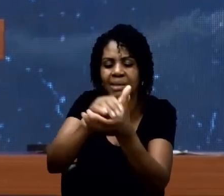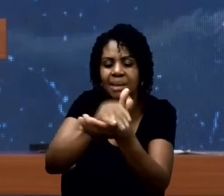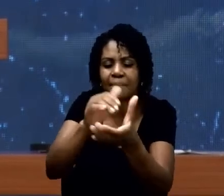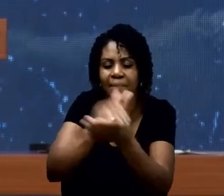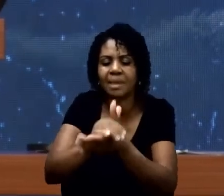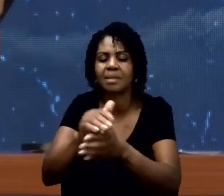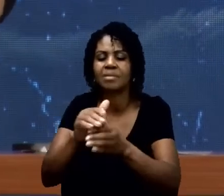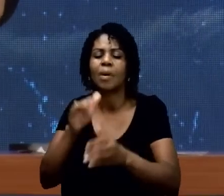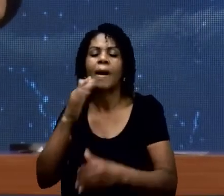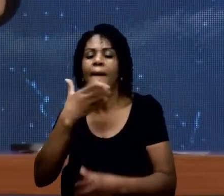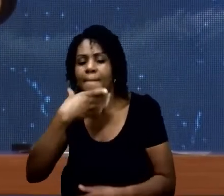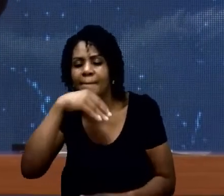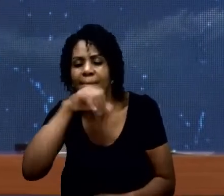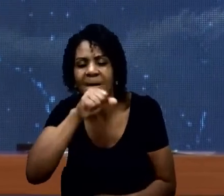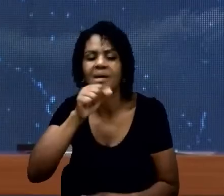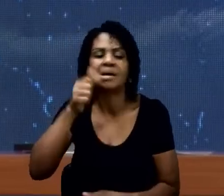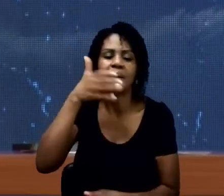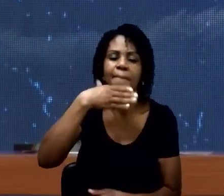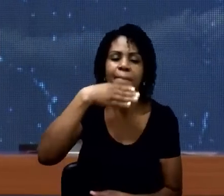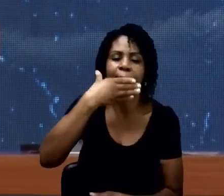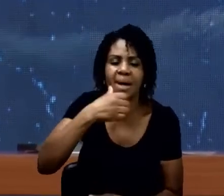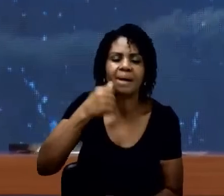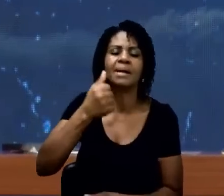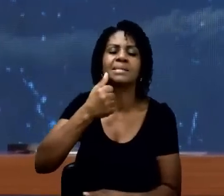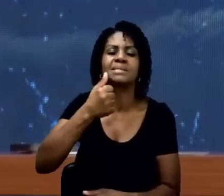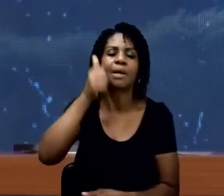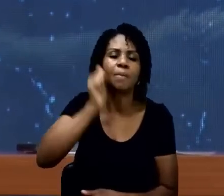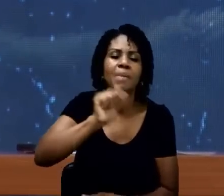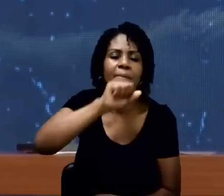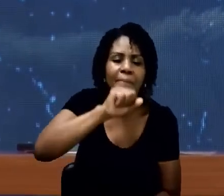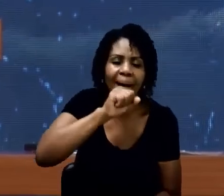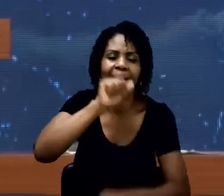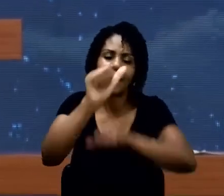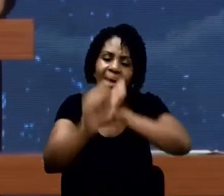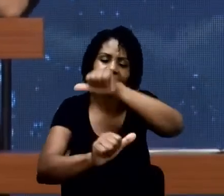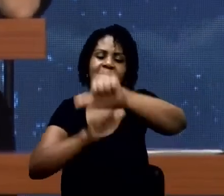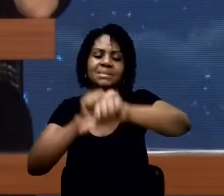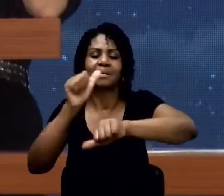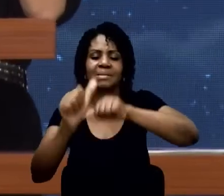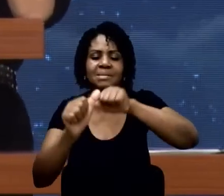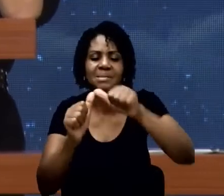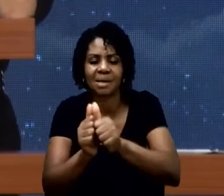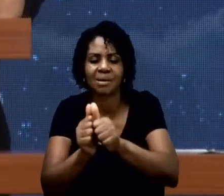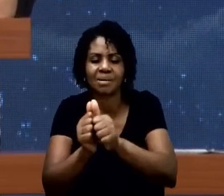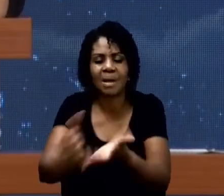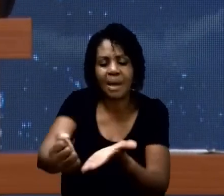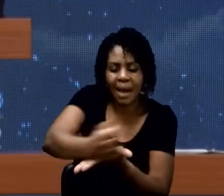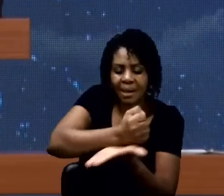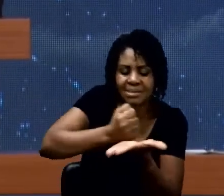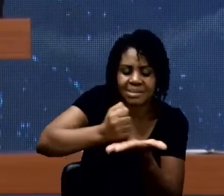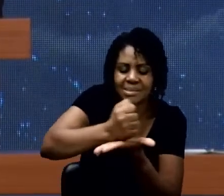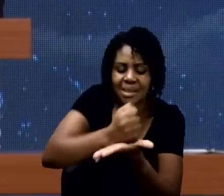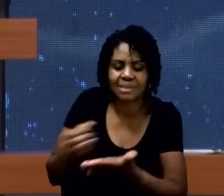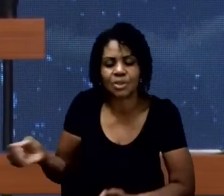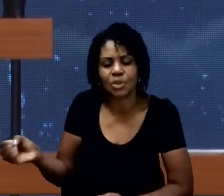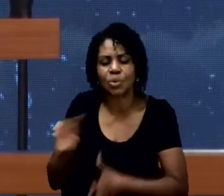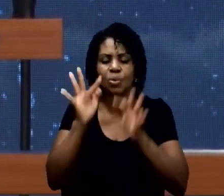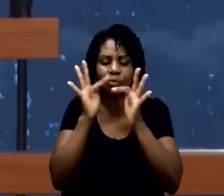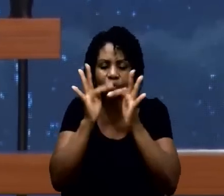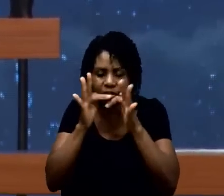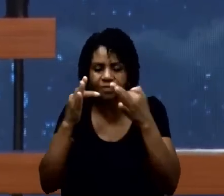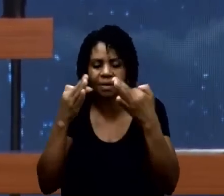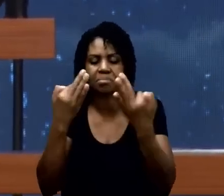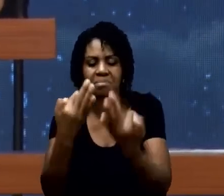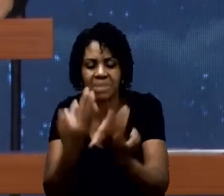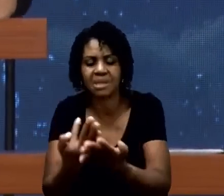entre pais e filhos. Restauração total. Em nome de Jesus. Alicerce novo. Sobre essas famílias.